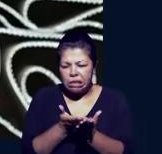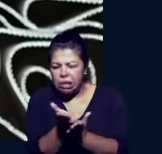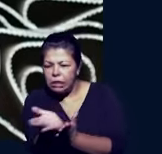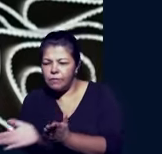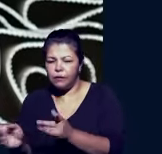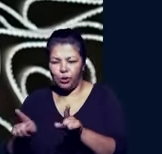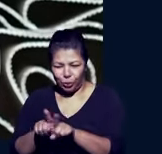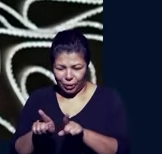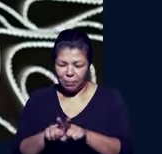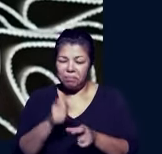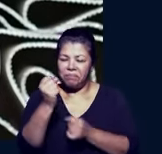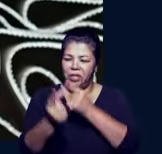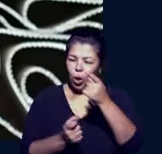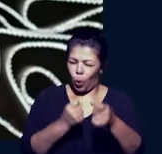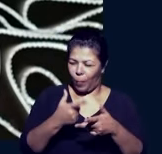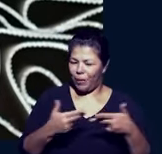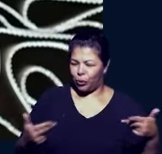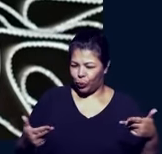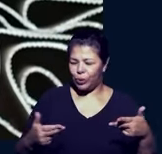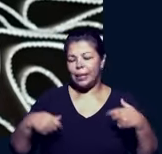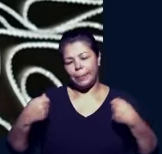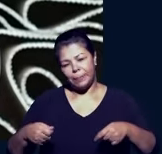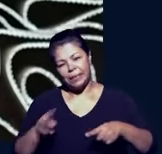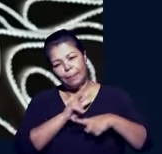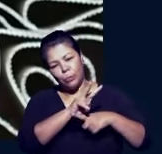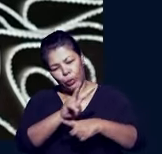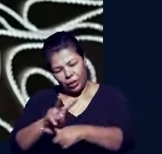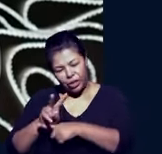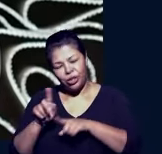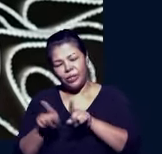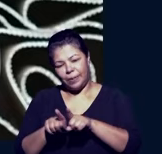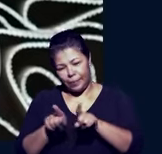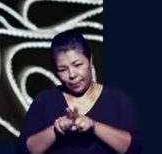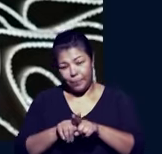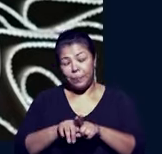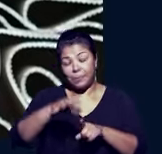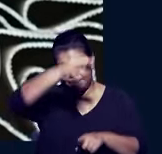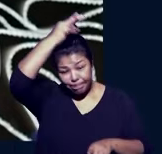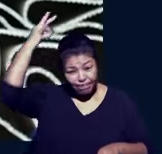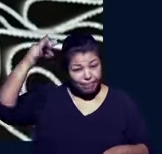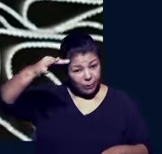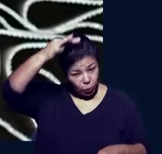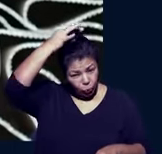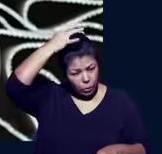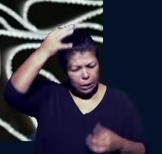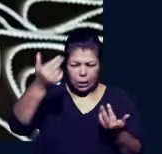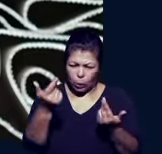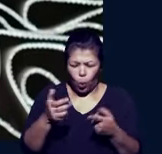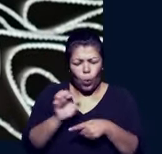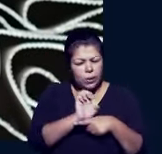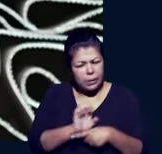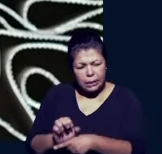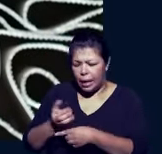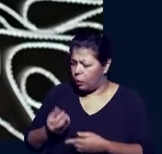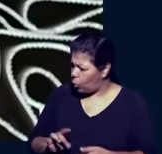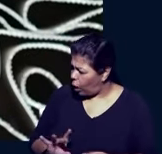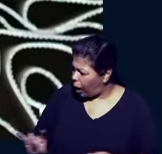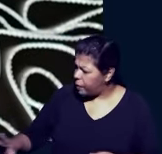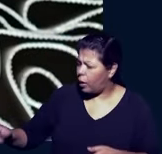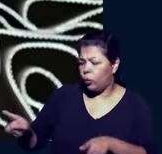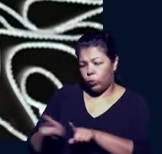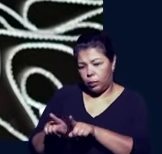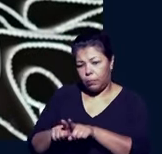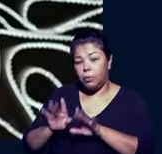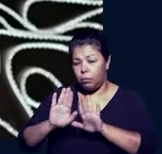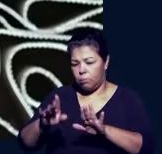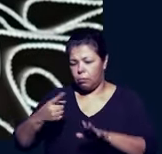num em outro que prote as Finanças de um estado como estado do Espírito Santo e de cada estado que está aqui mas todos nós devemos nos esforçar para que a